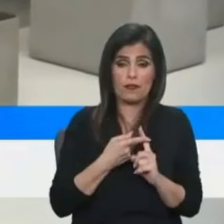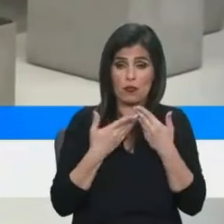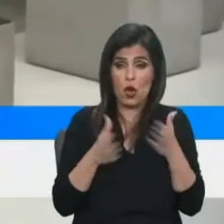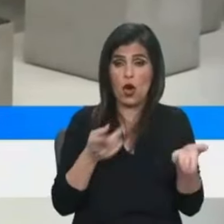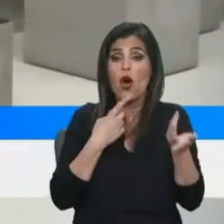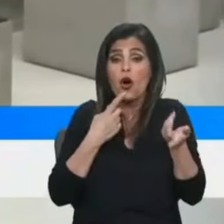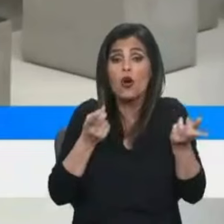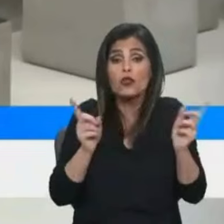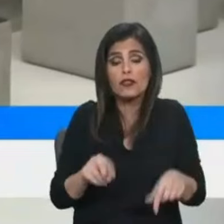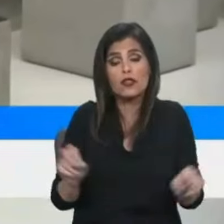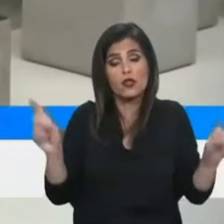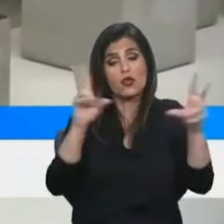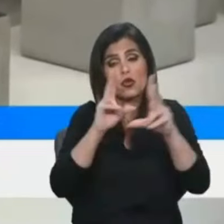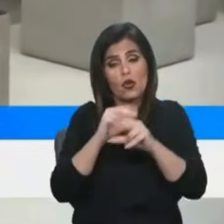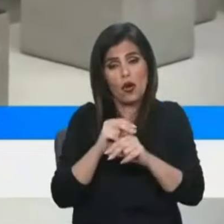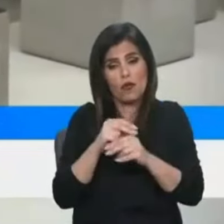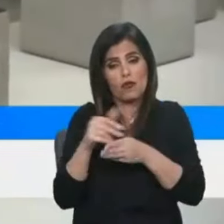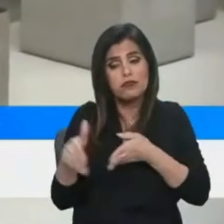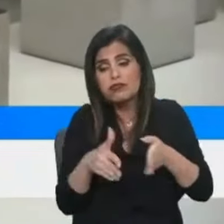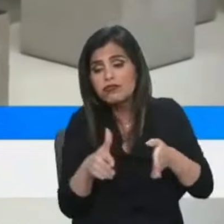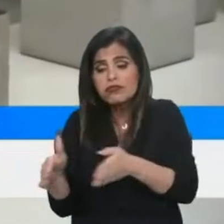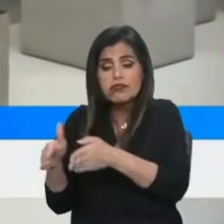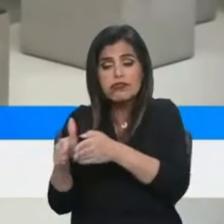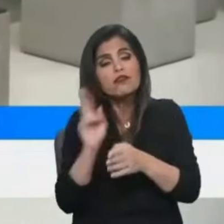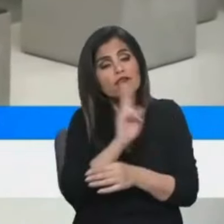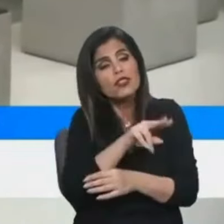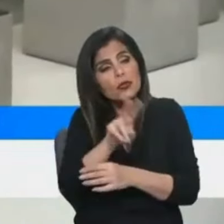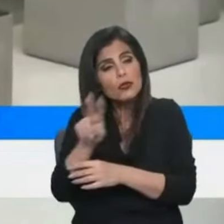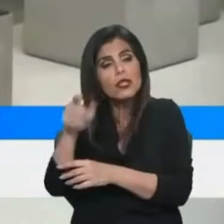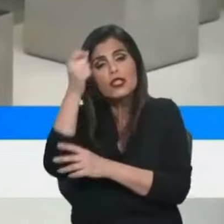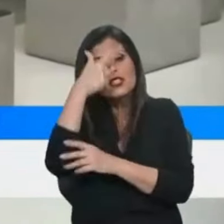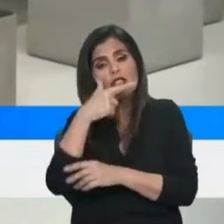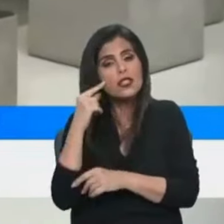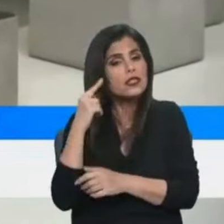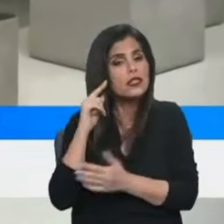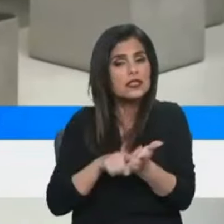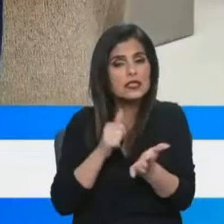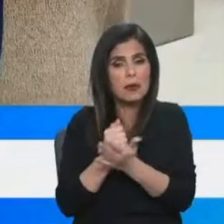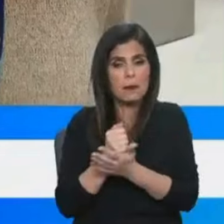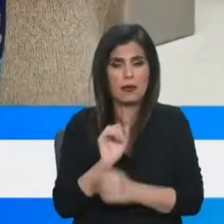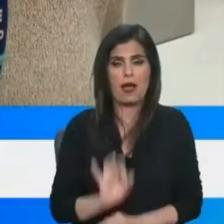reabertura e deste novo circuito, diria, para ver a história de sempre.